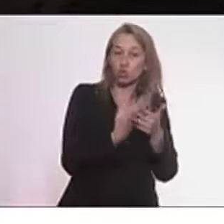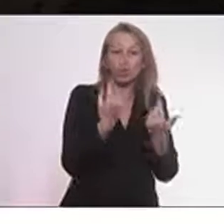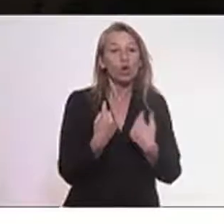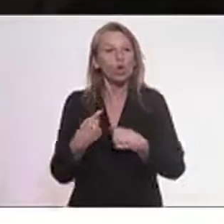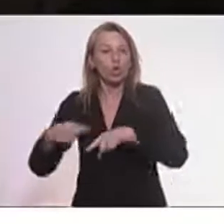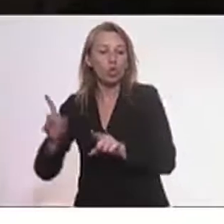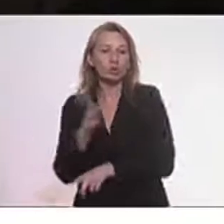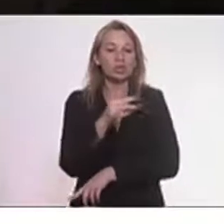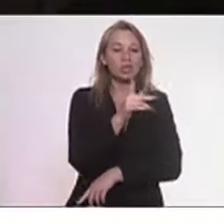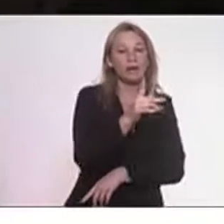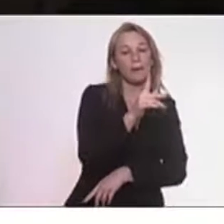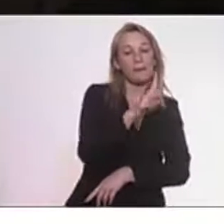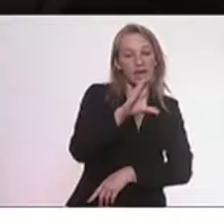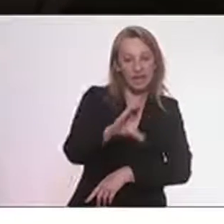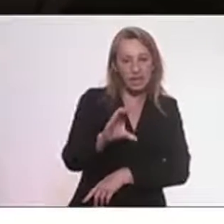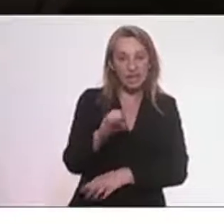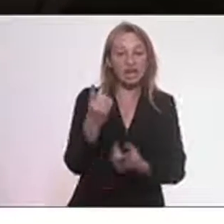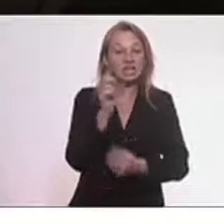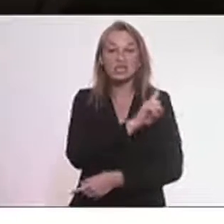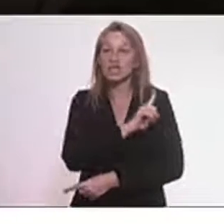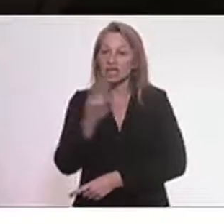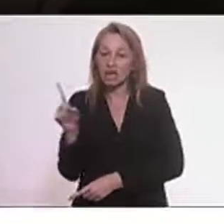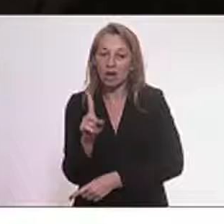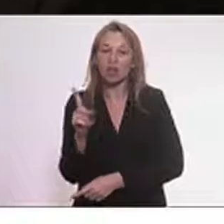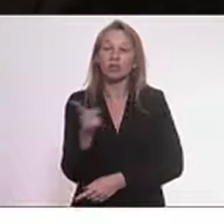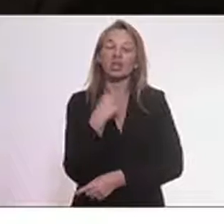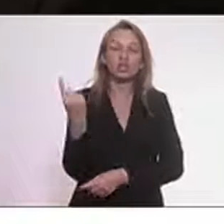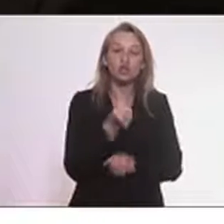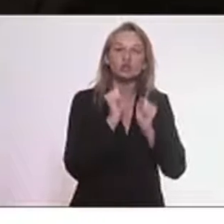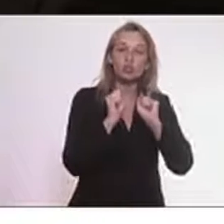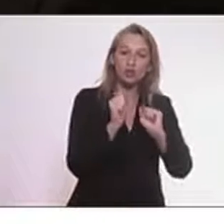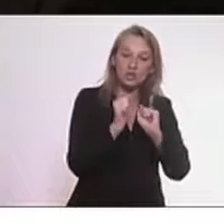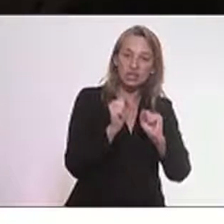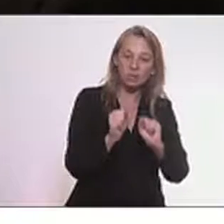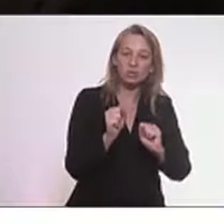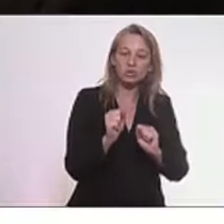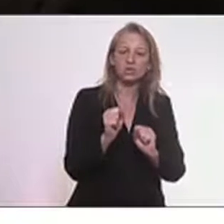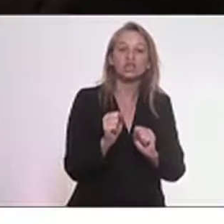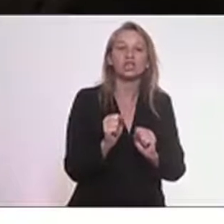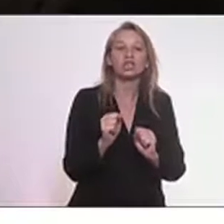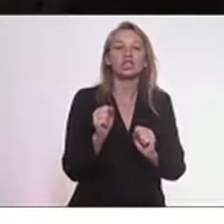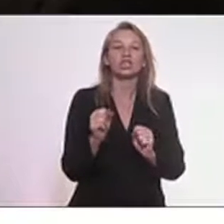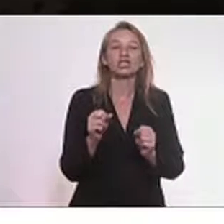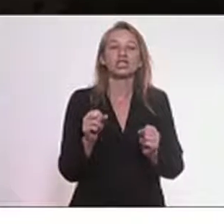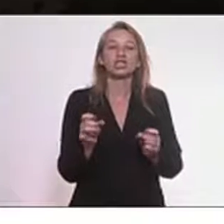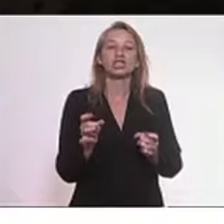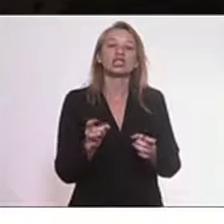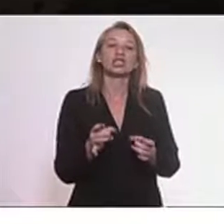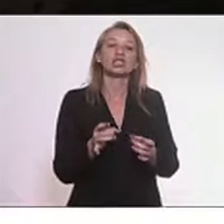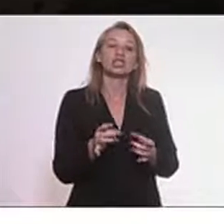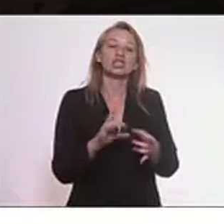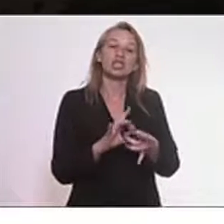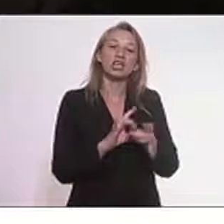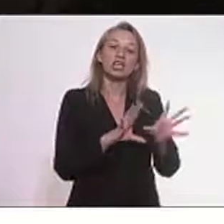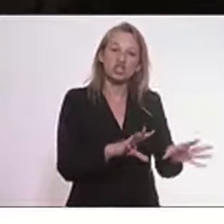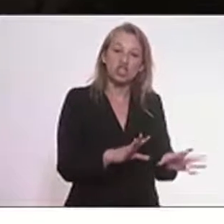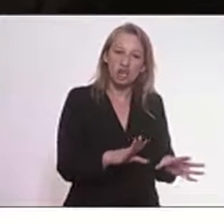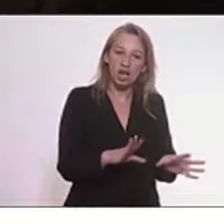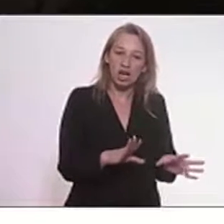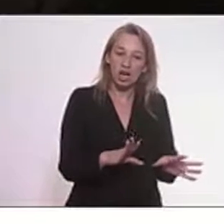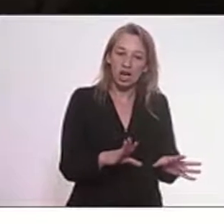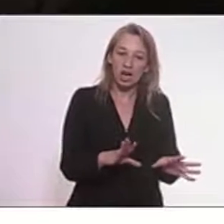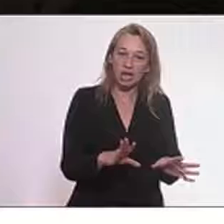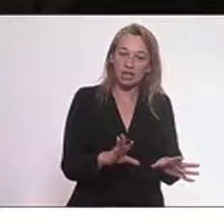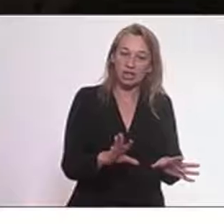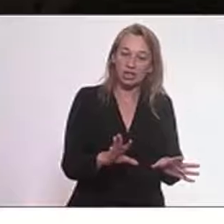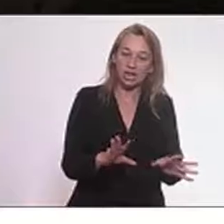para esse sistema. É dizer não para que a gente possa, de uma vez por todas, deixar uma velha prática de beneficiar os seus e esquecer dos